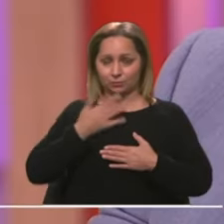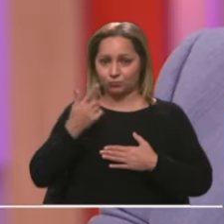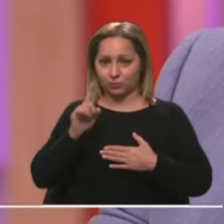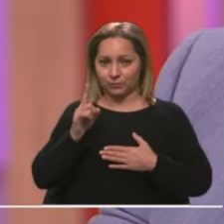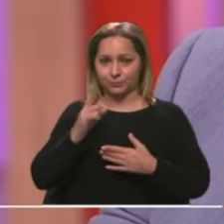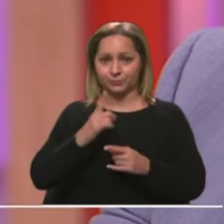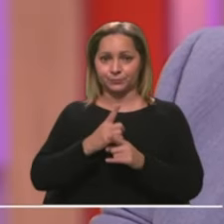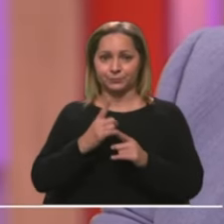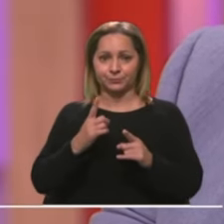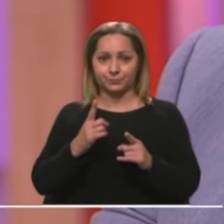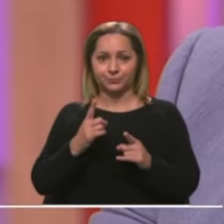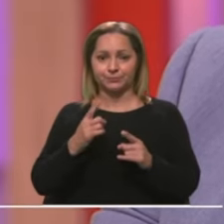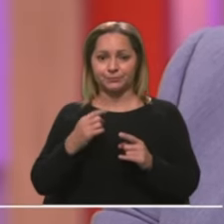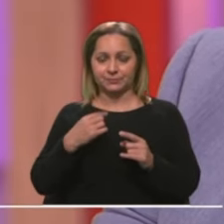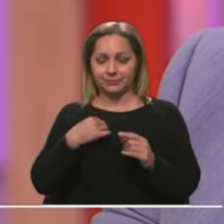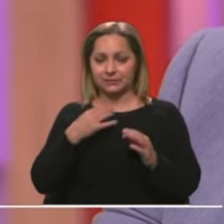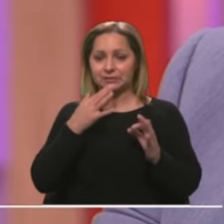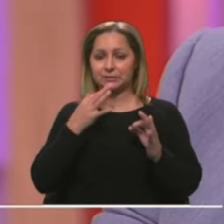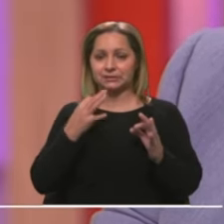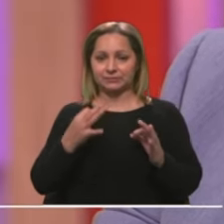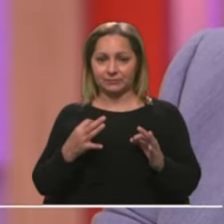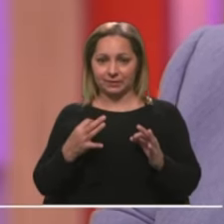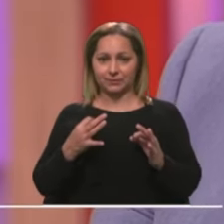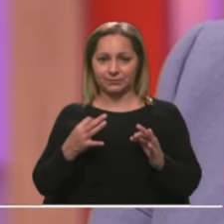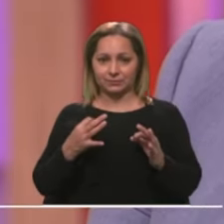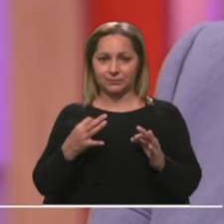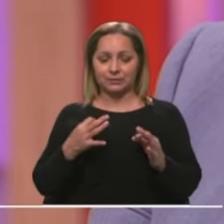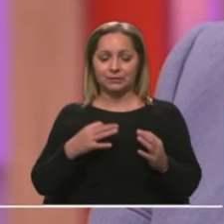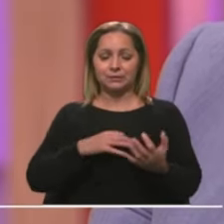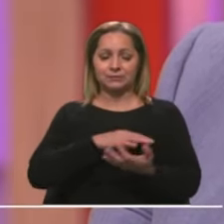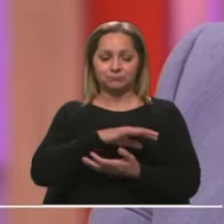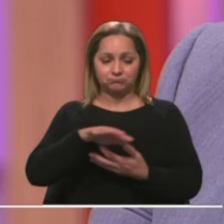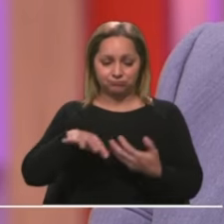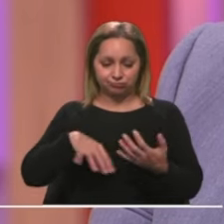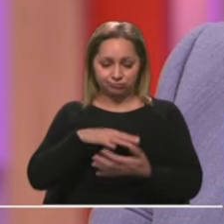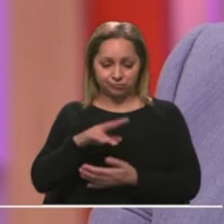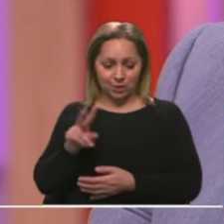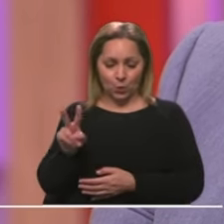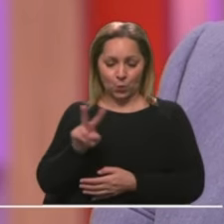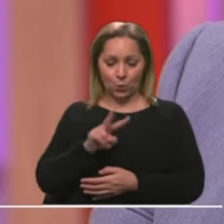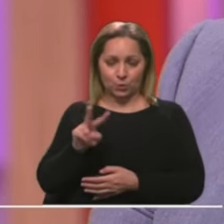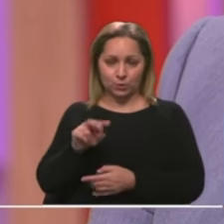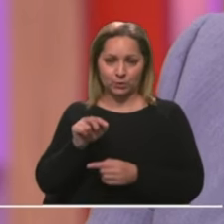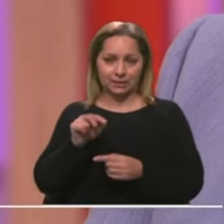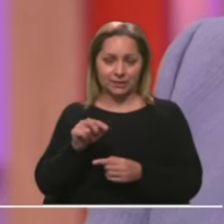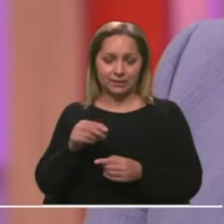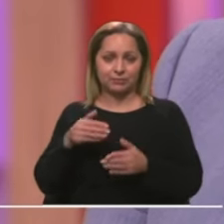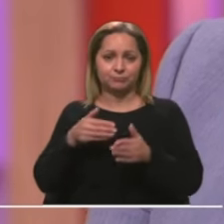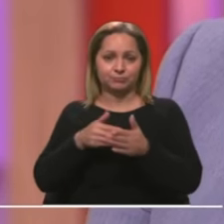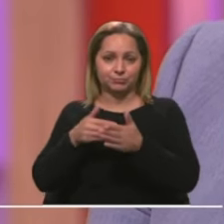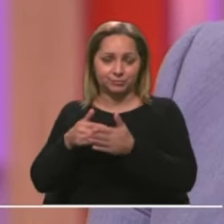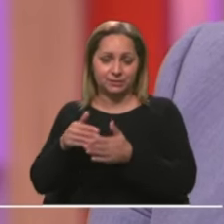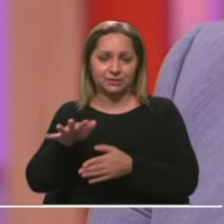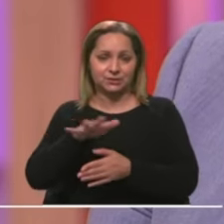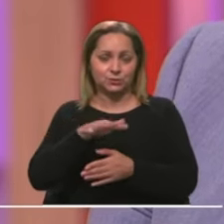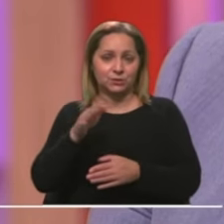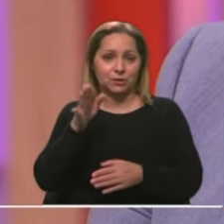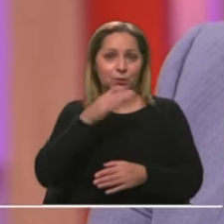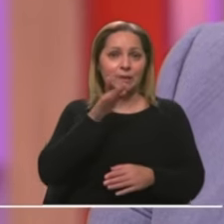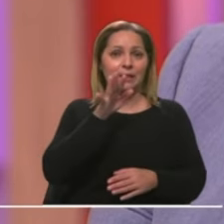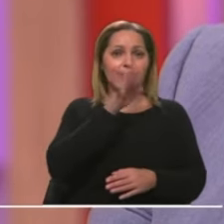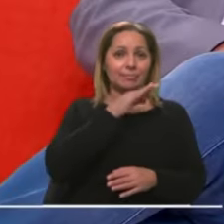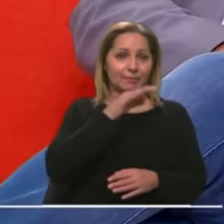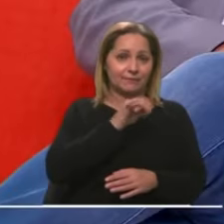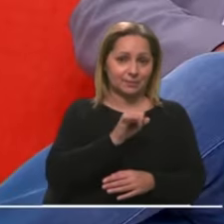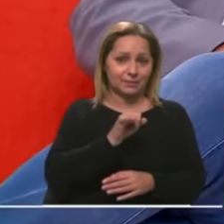porque mexeu de facto muito connosco H esta história destas condicionantes da família não é sim porque